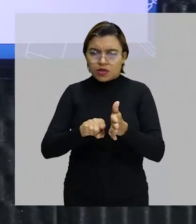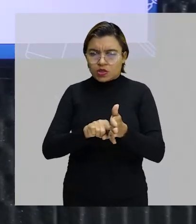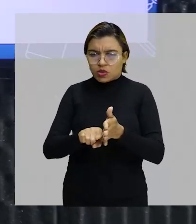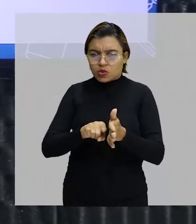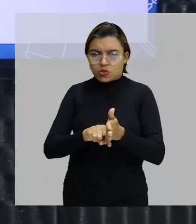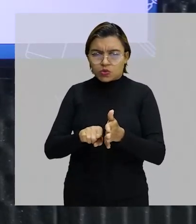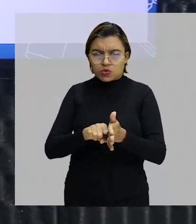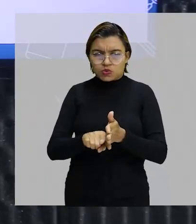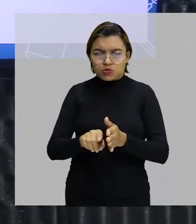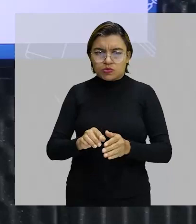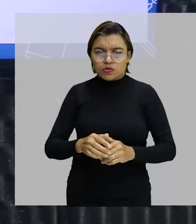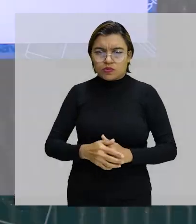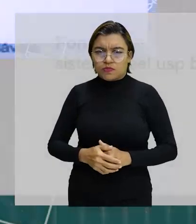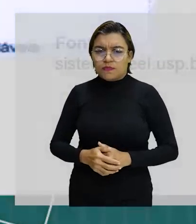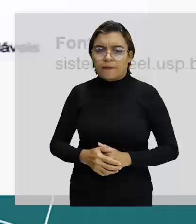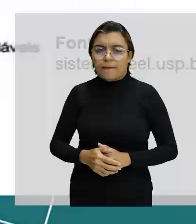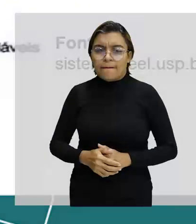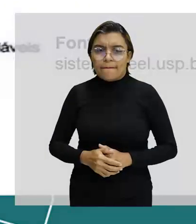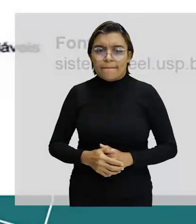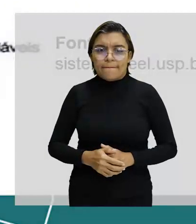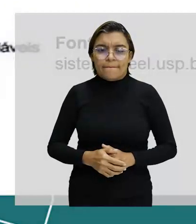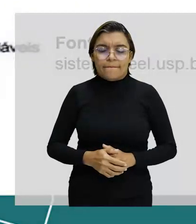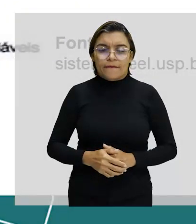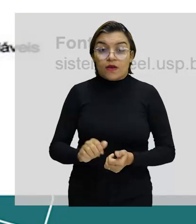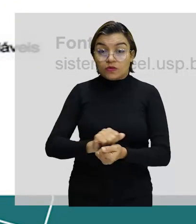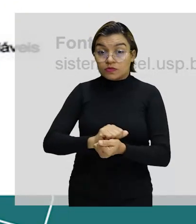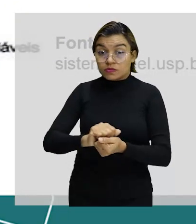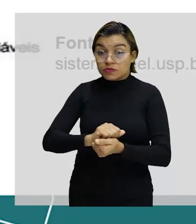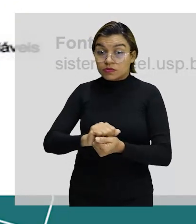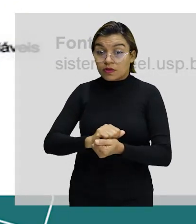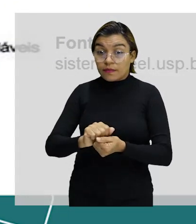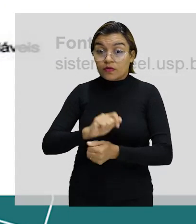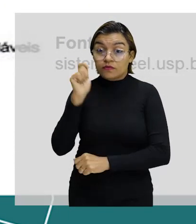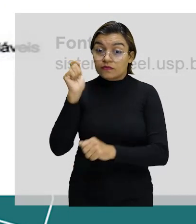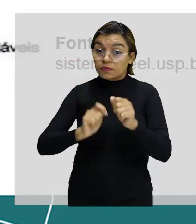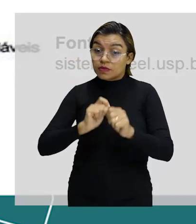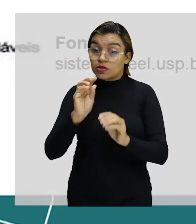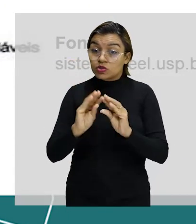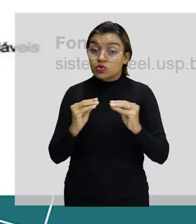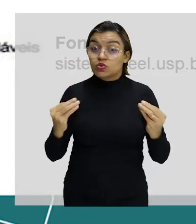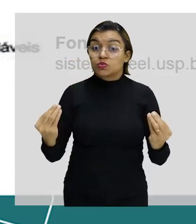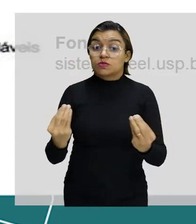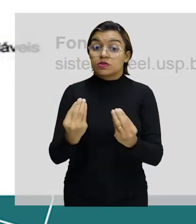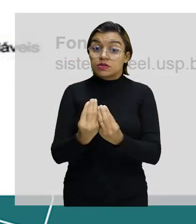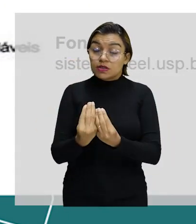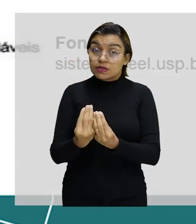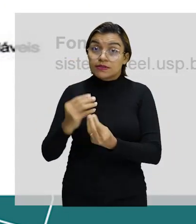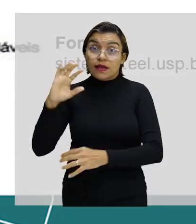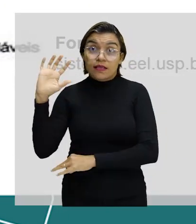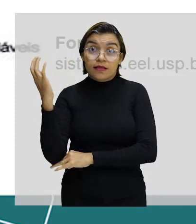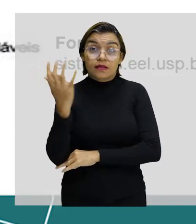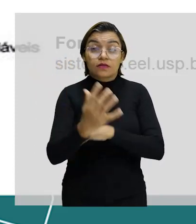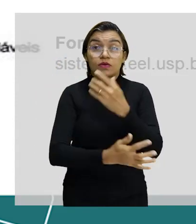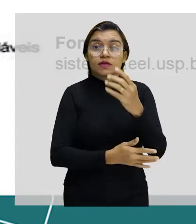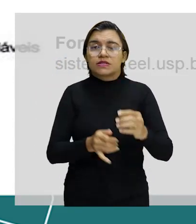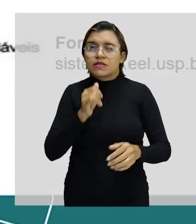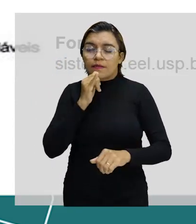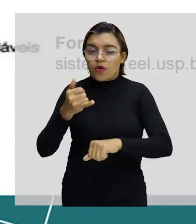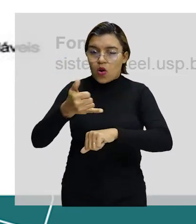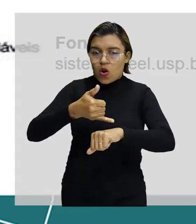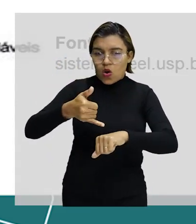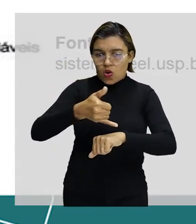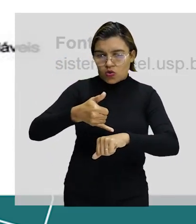dos sabões. Os sabões são fabricados a partir de substâncias presentes na natureza, como os óleos e